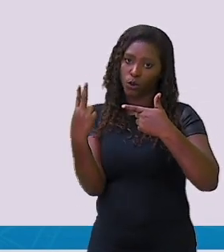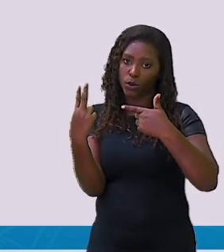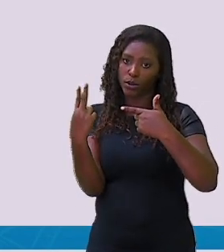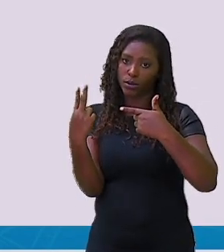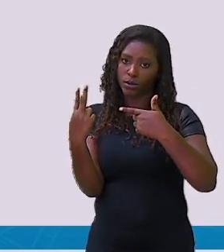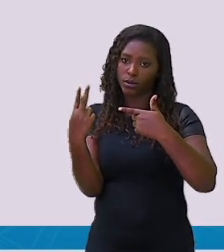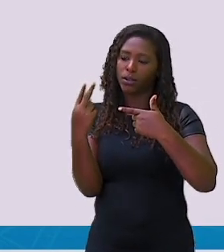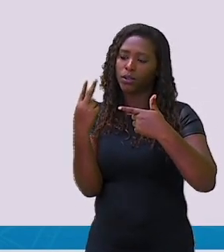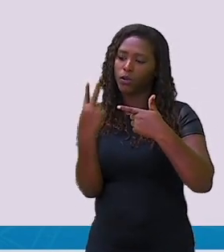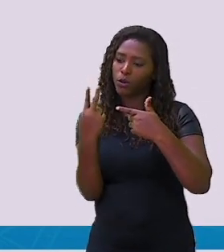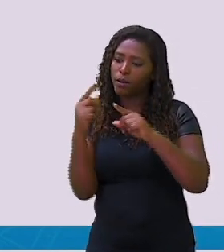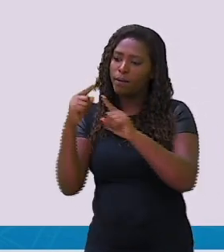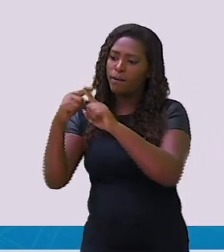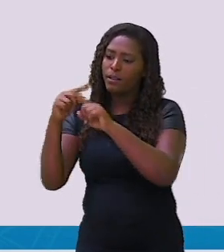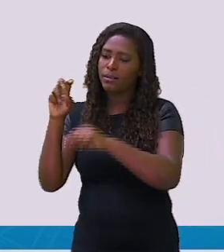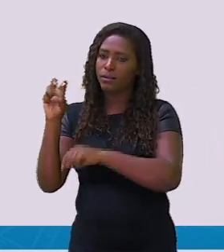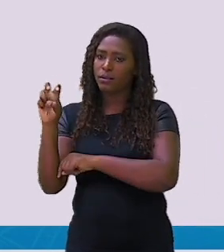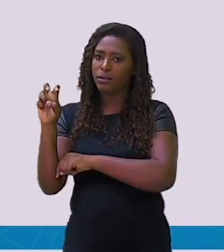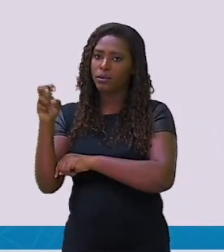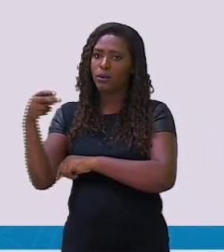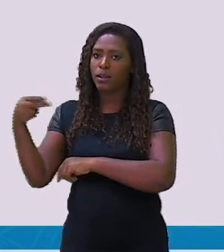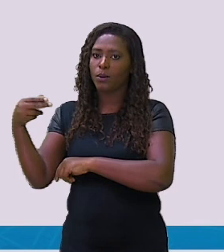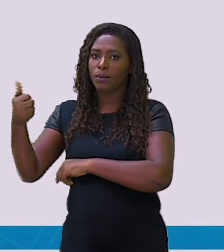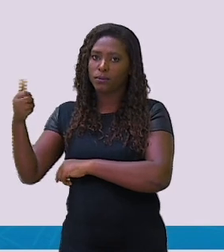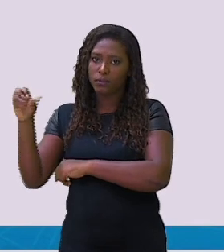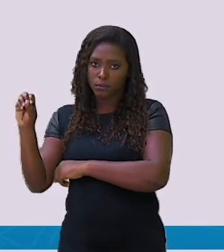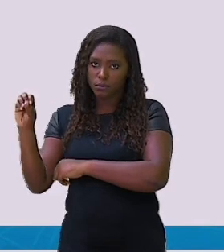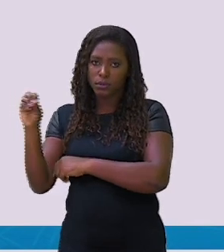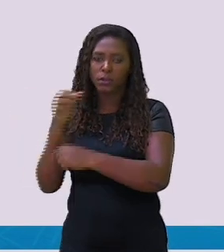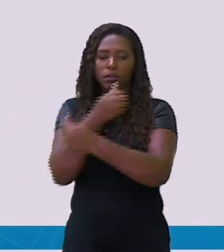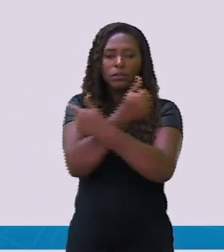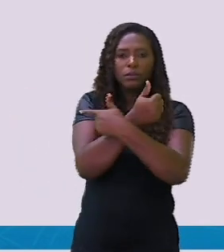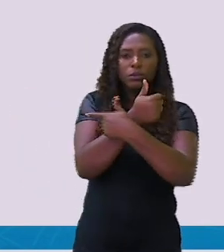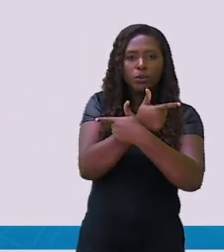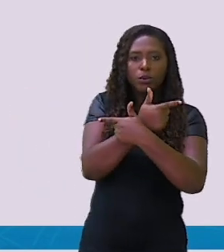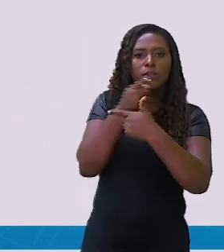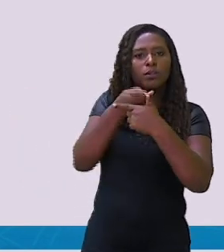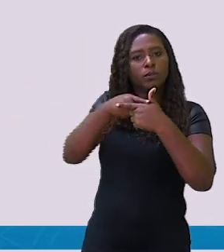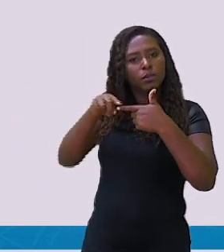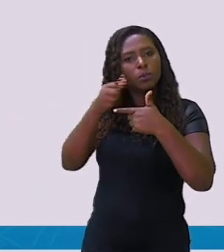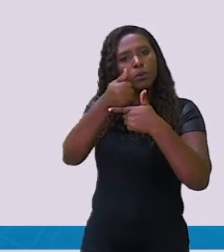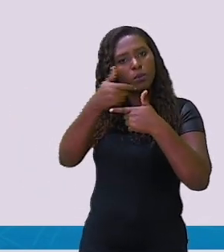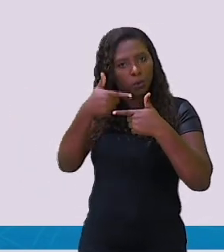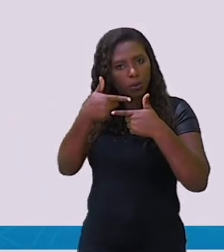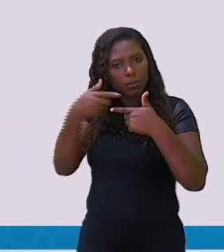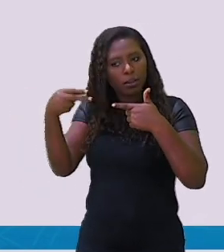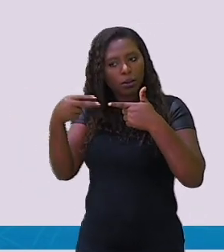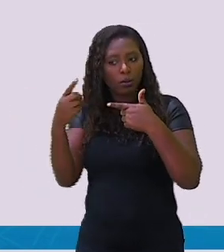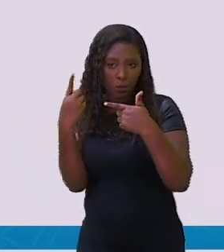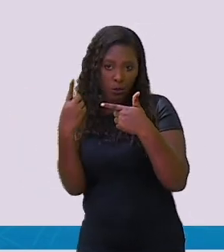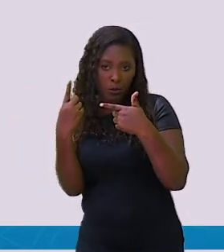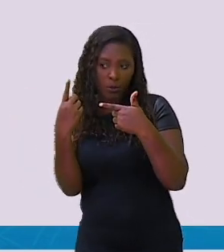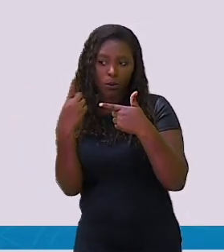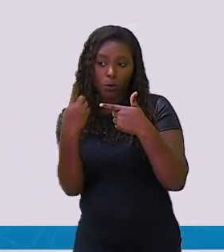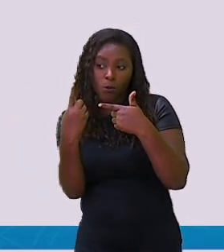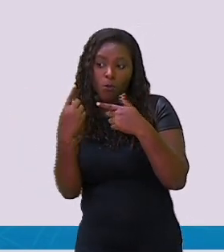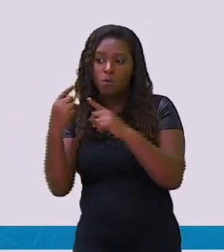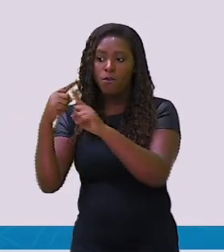2 x 5 10 12 / 12 um